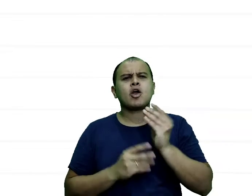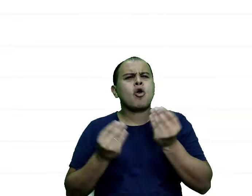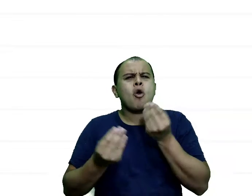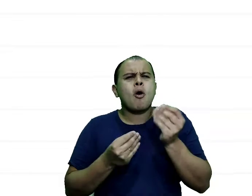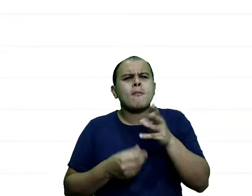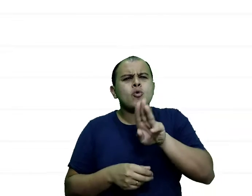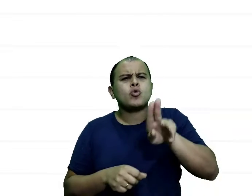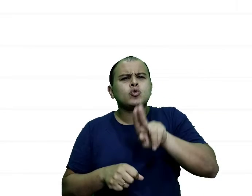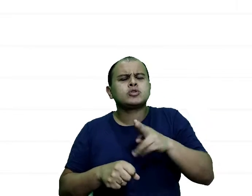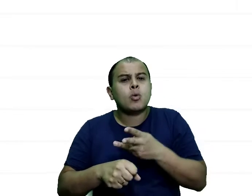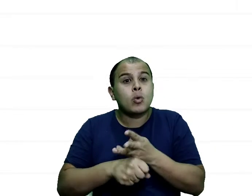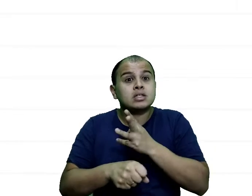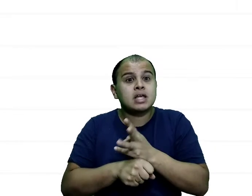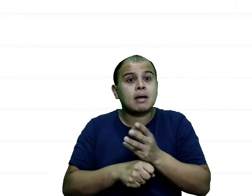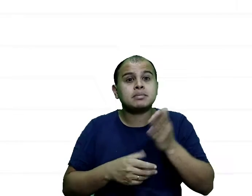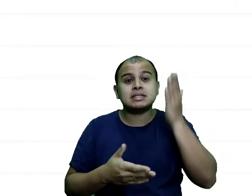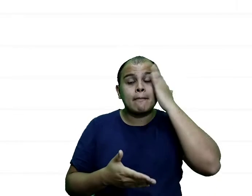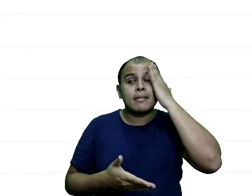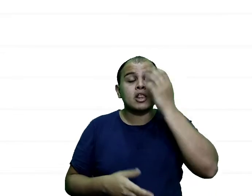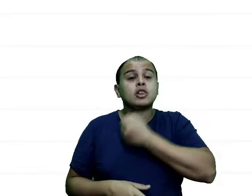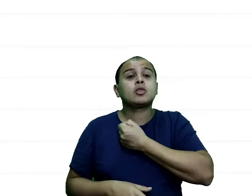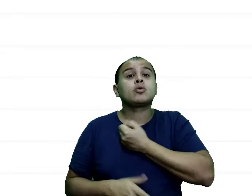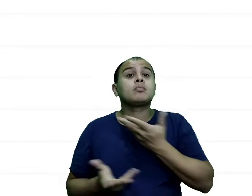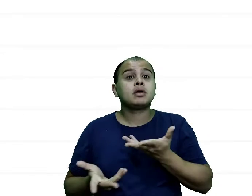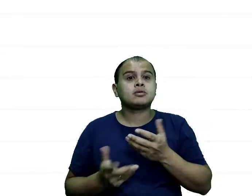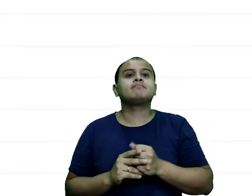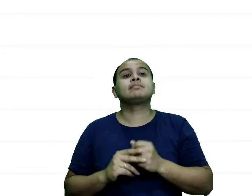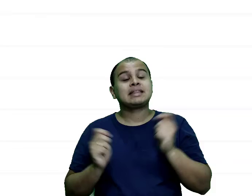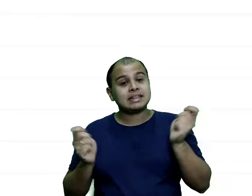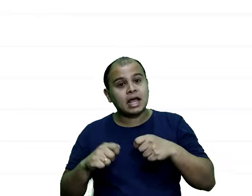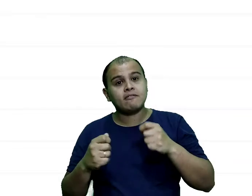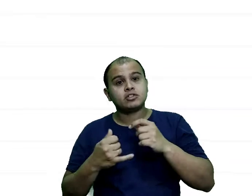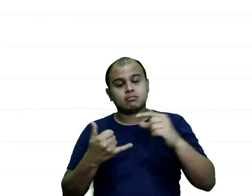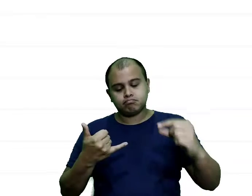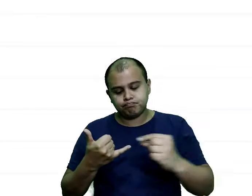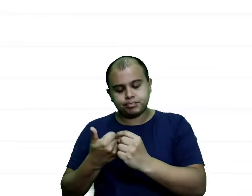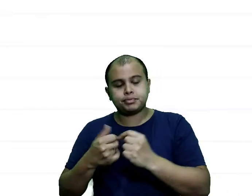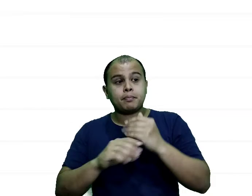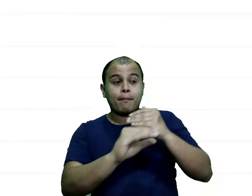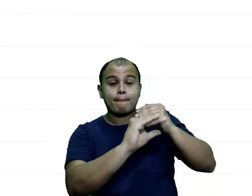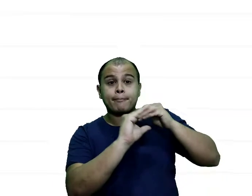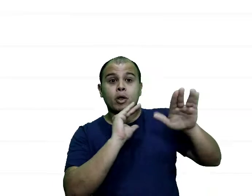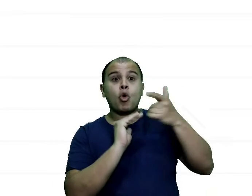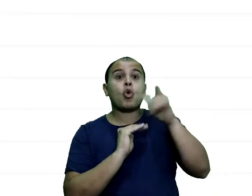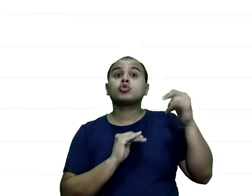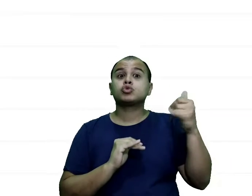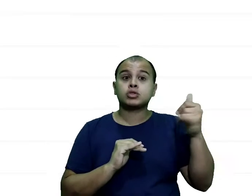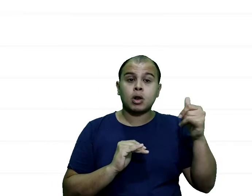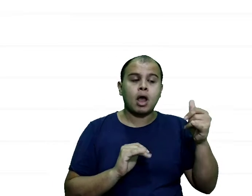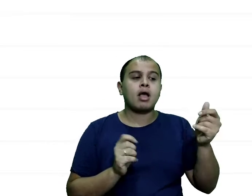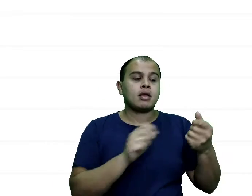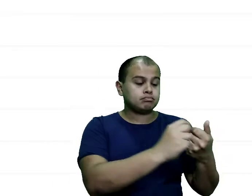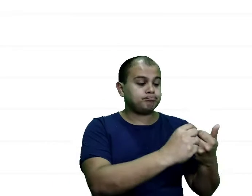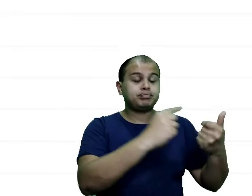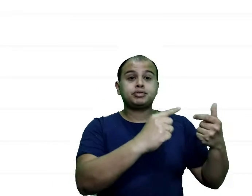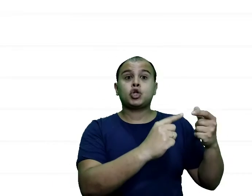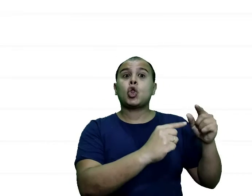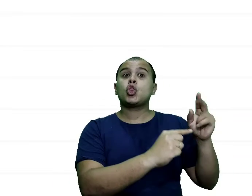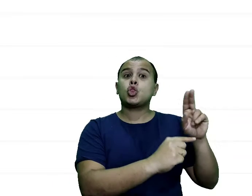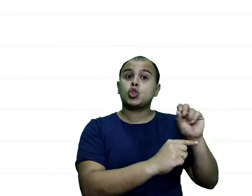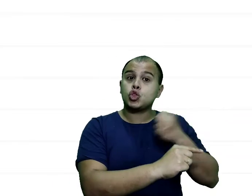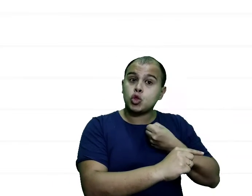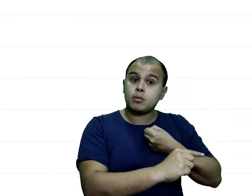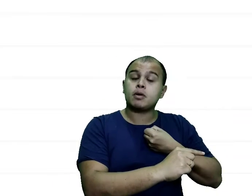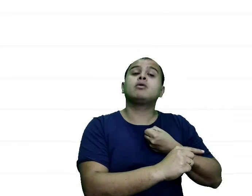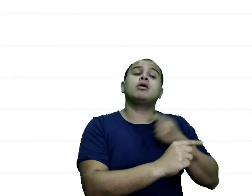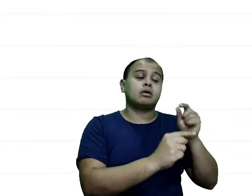encaminha um SMS para outro celular e lá vai aparecer o número do seu chip. Aí você habilita o